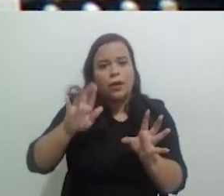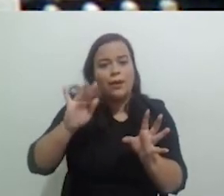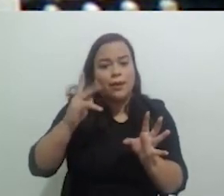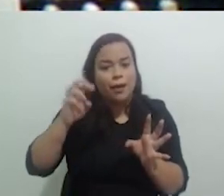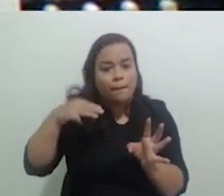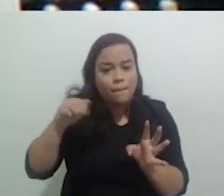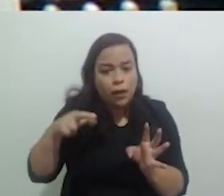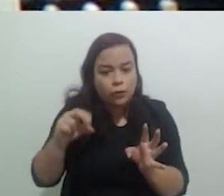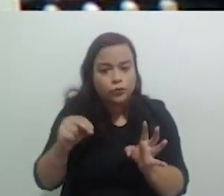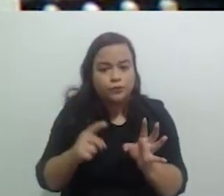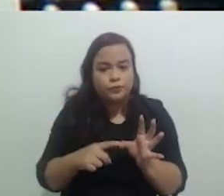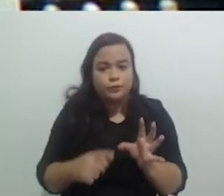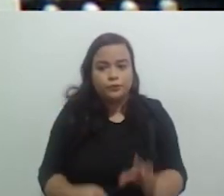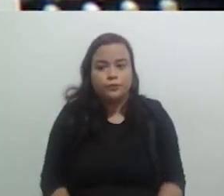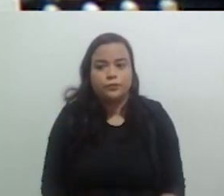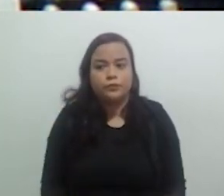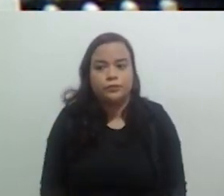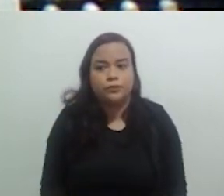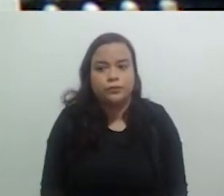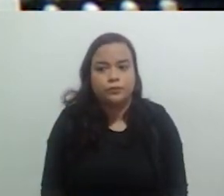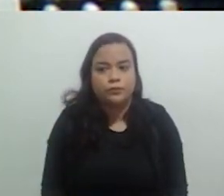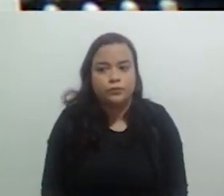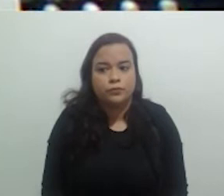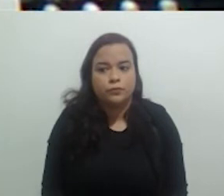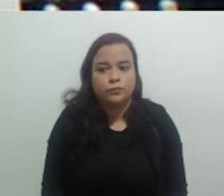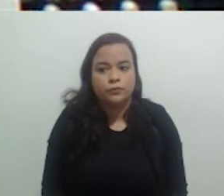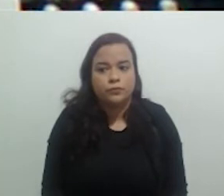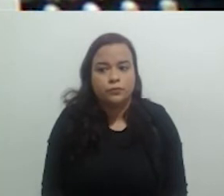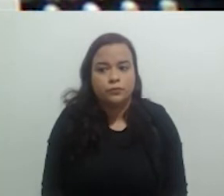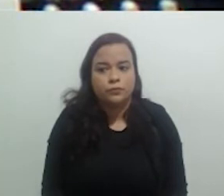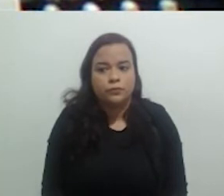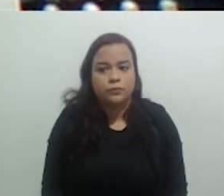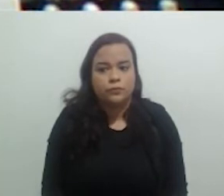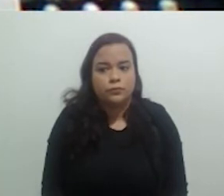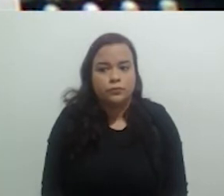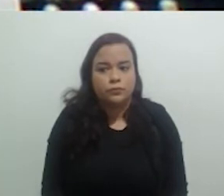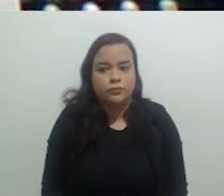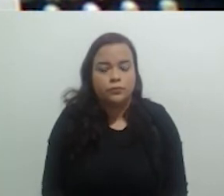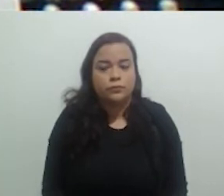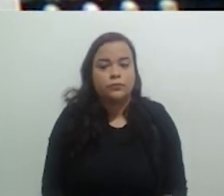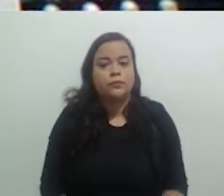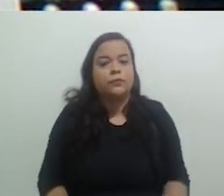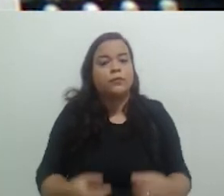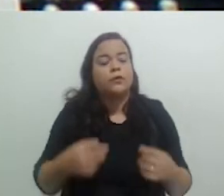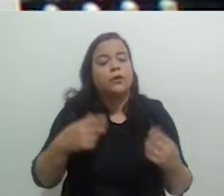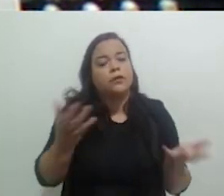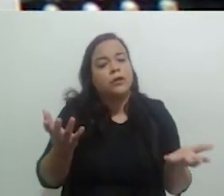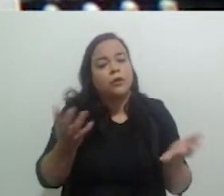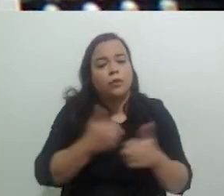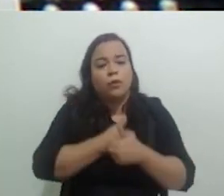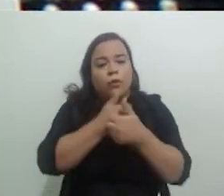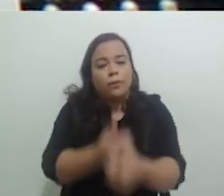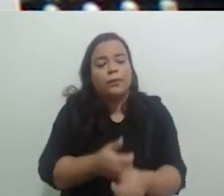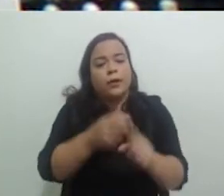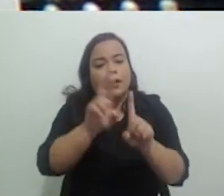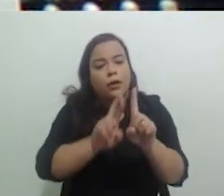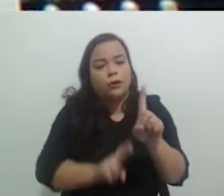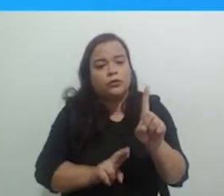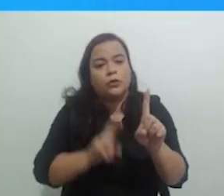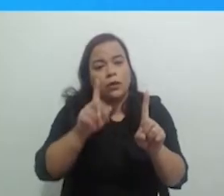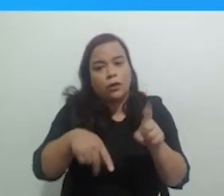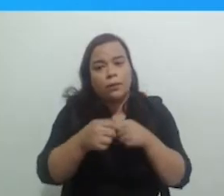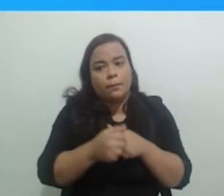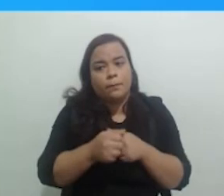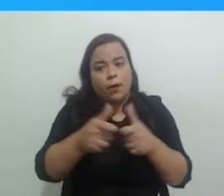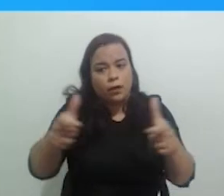Então, acompanhando o relator, a maioria, né? Falta o voto do desembargador Amauri